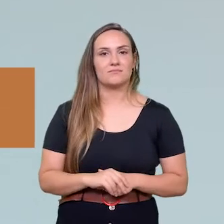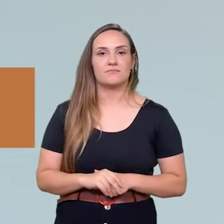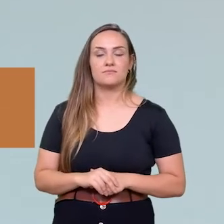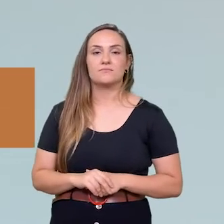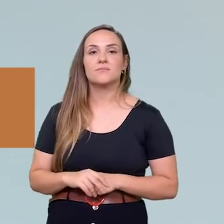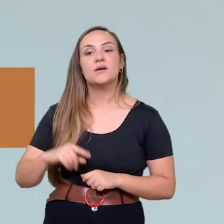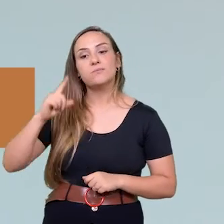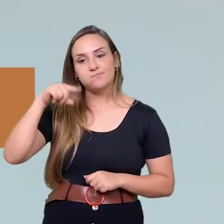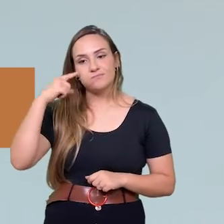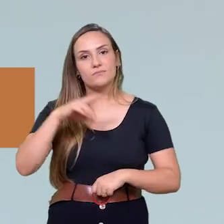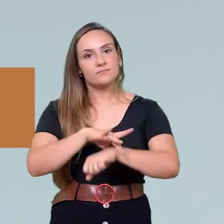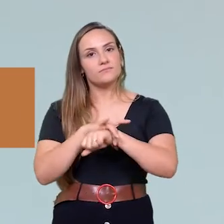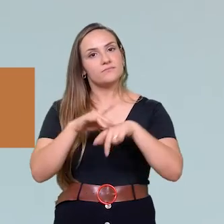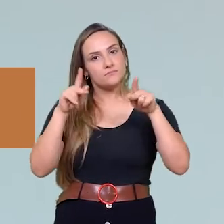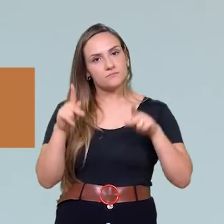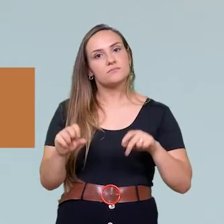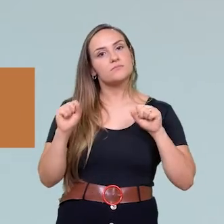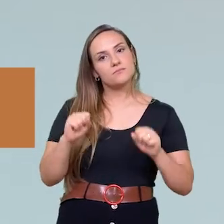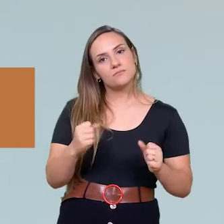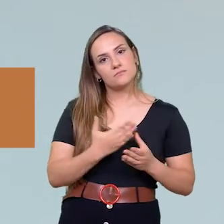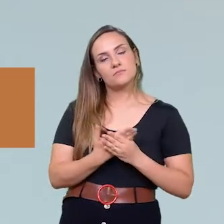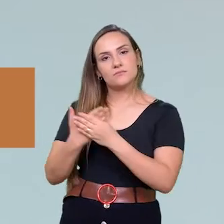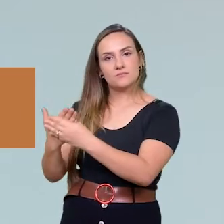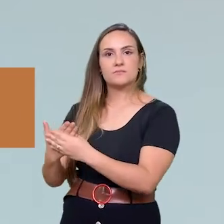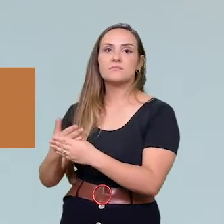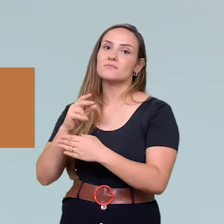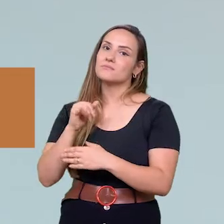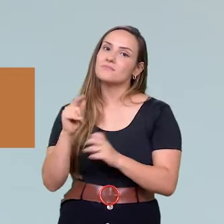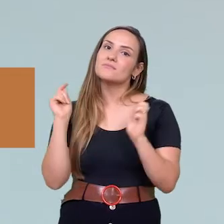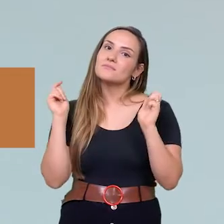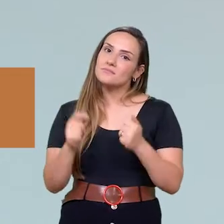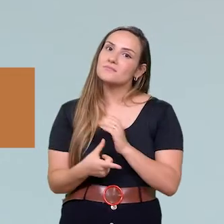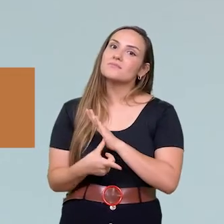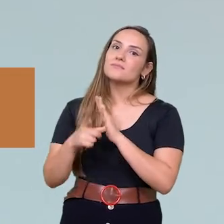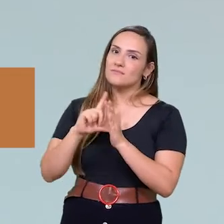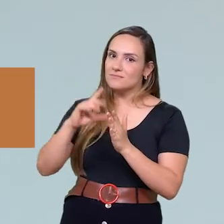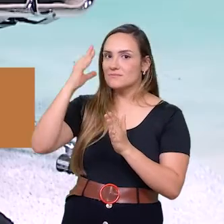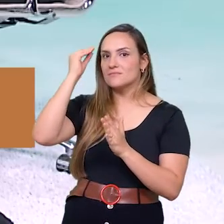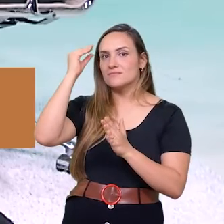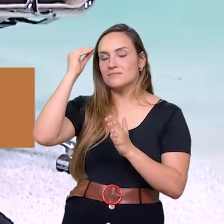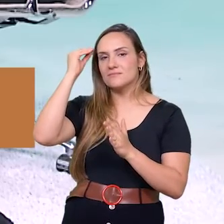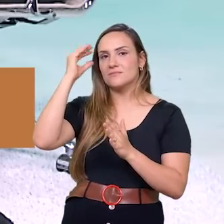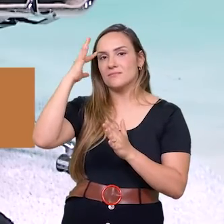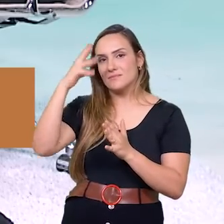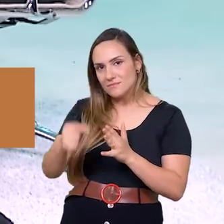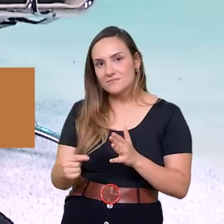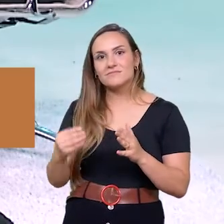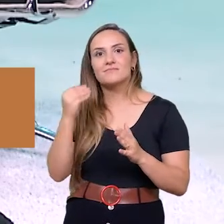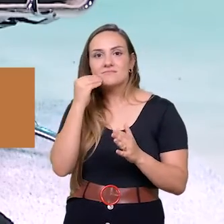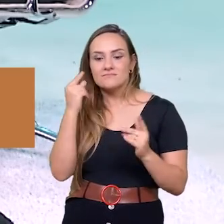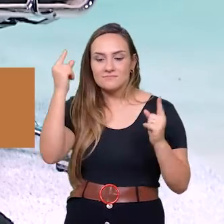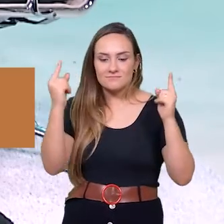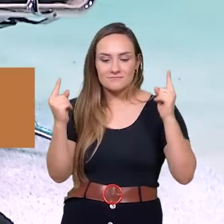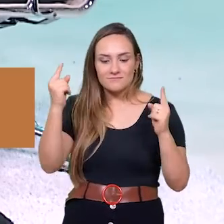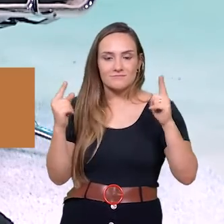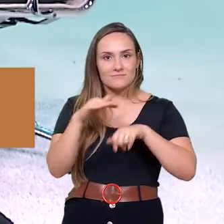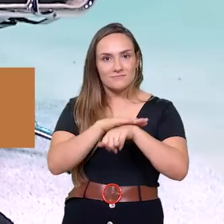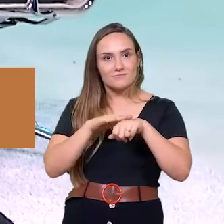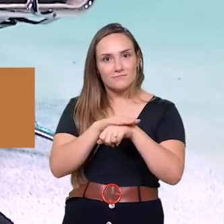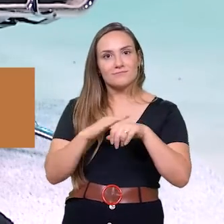Defensoria Pública é o advogado para entrar com ação. Ou, eventualmente, se possível, fazer a conciliação extrajudicial antes,